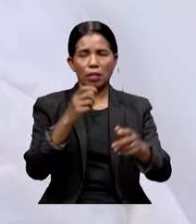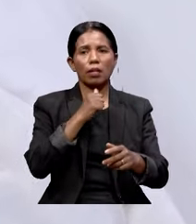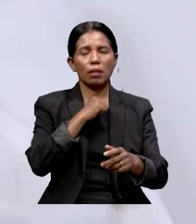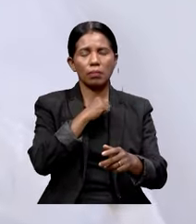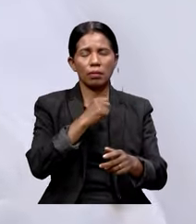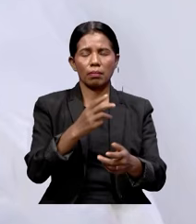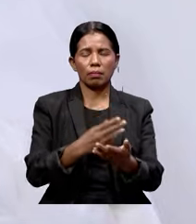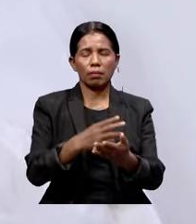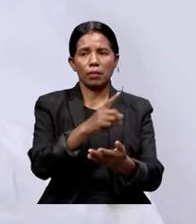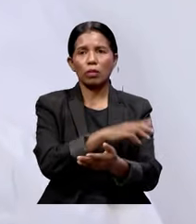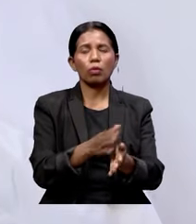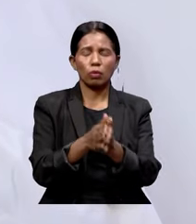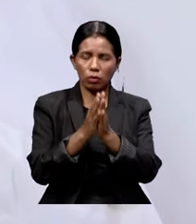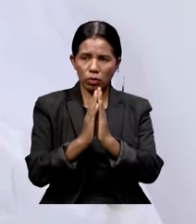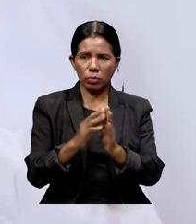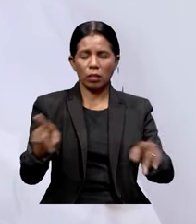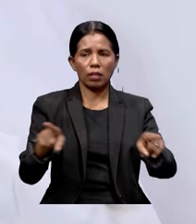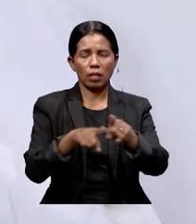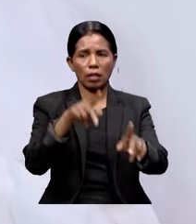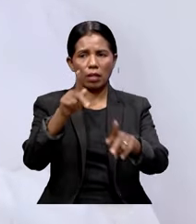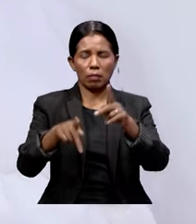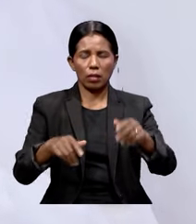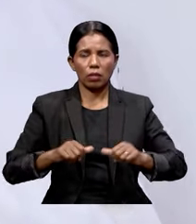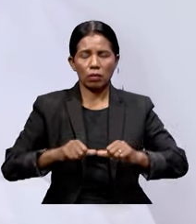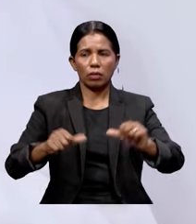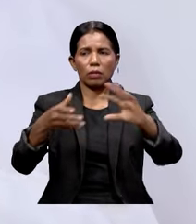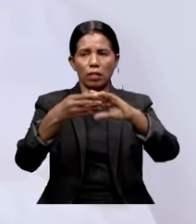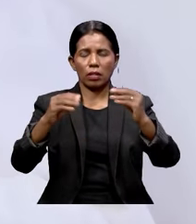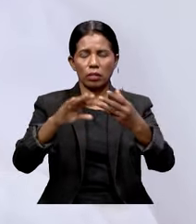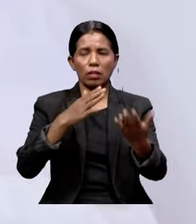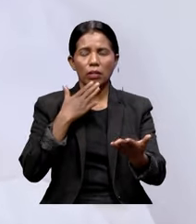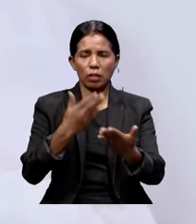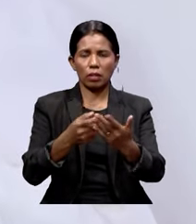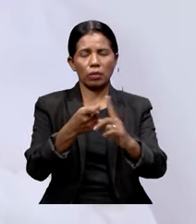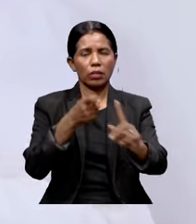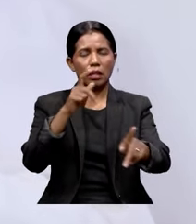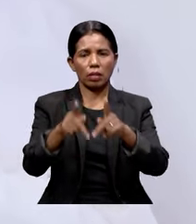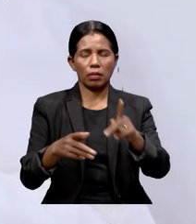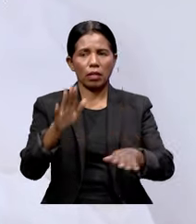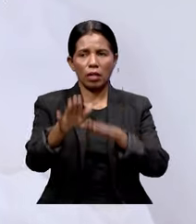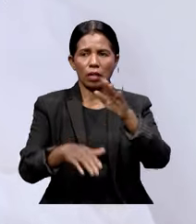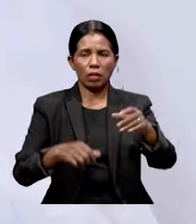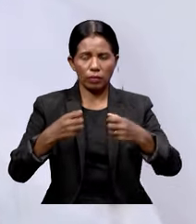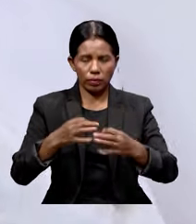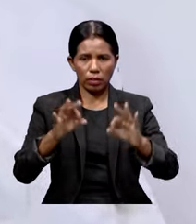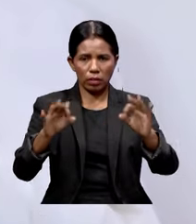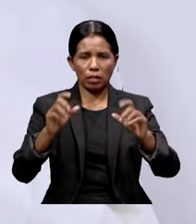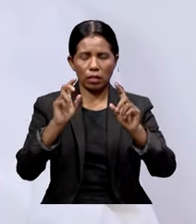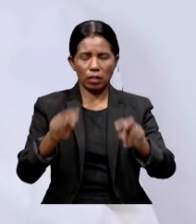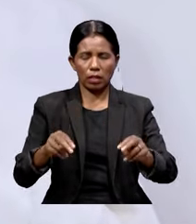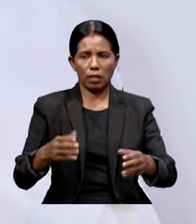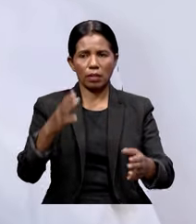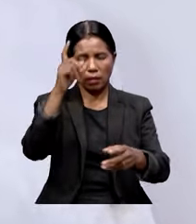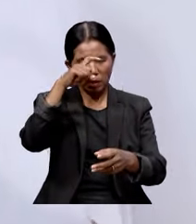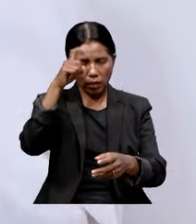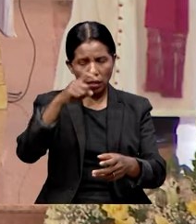foi em Saesira a Tusai Herdeiro, no Ema Nebe continua a história dia, Kusi Ema Sira Nebe La Ulukona, no tem que ir a coragem,